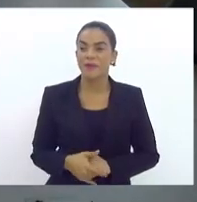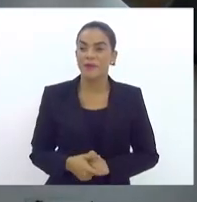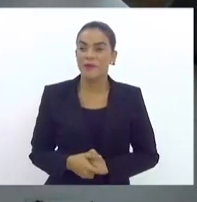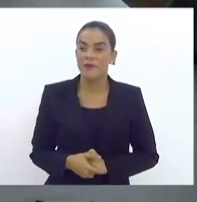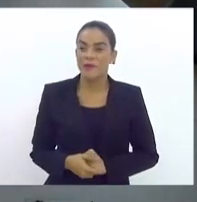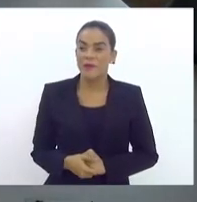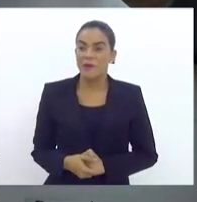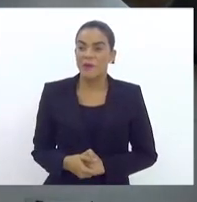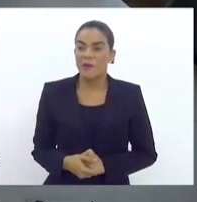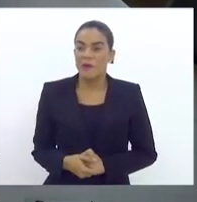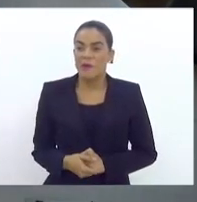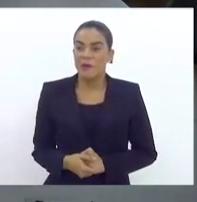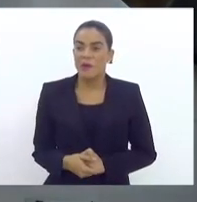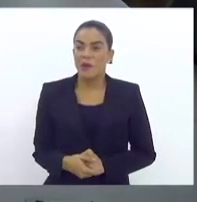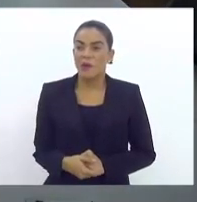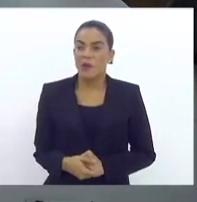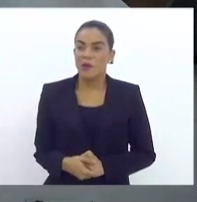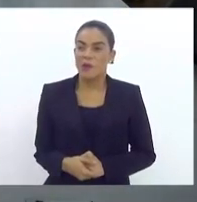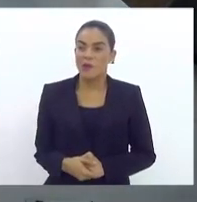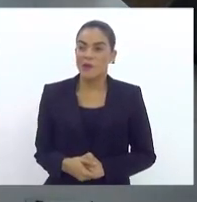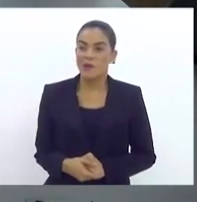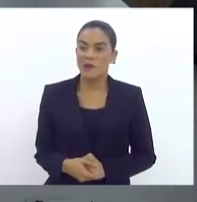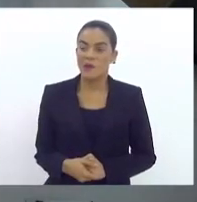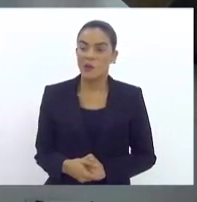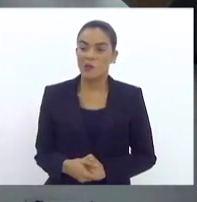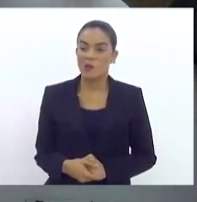obrigada doutora Carla